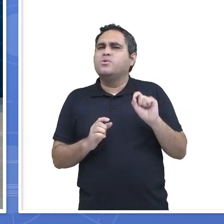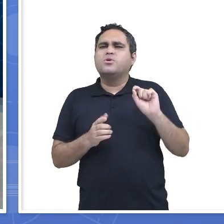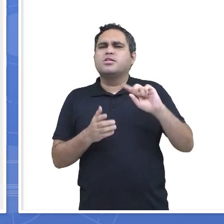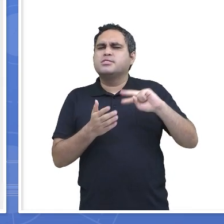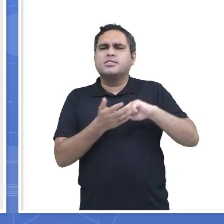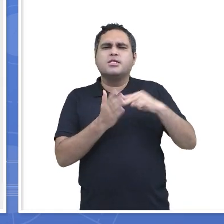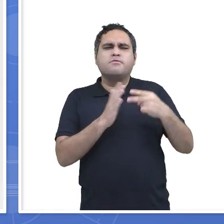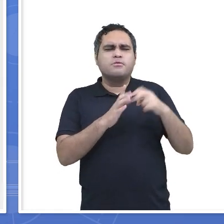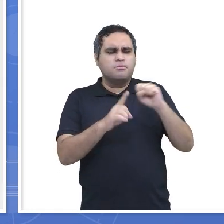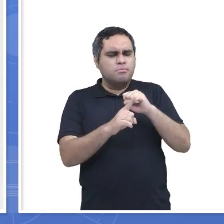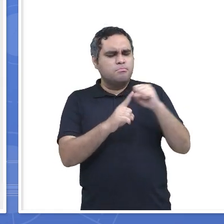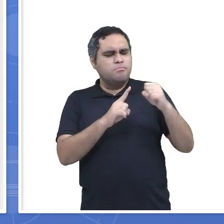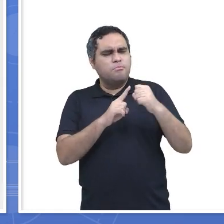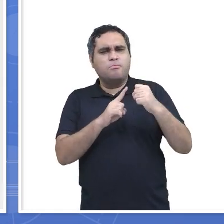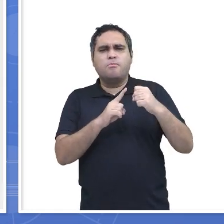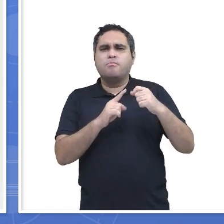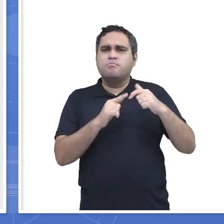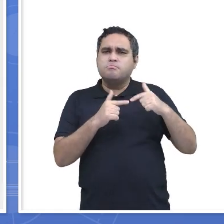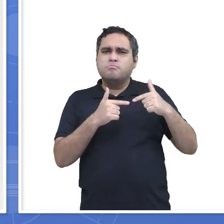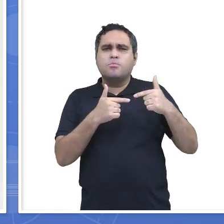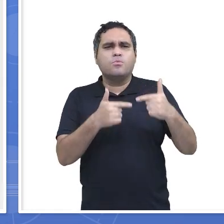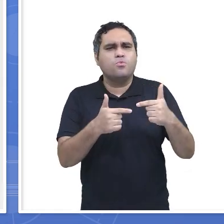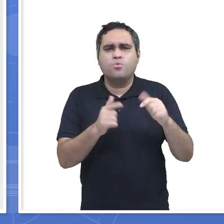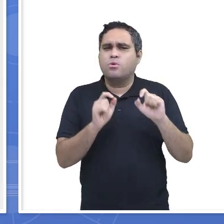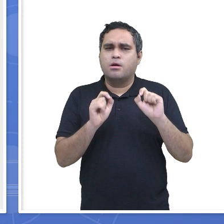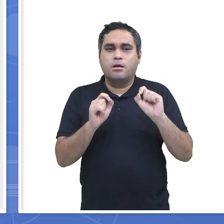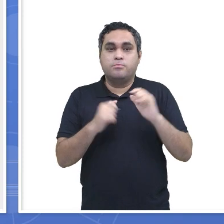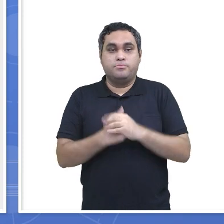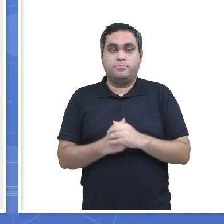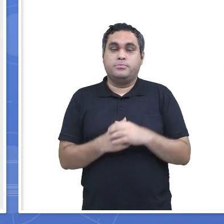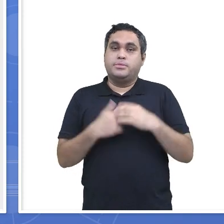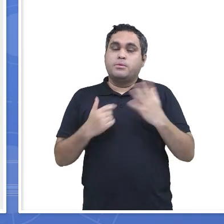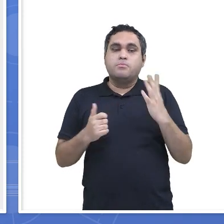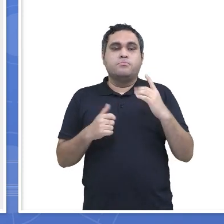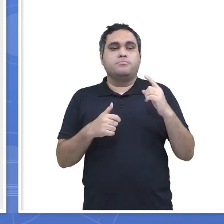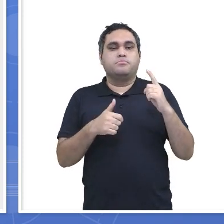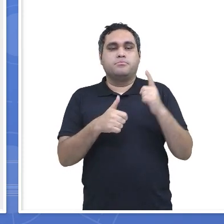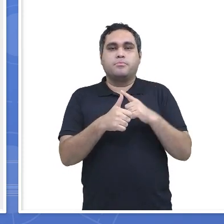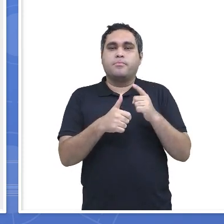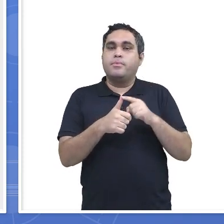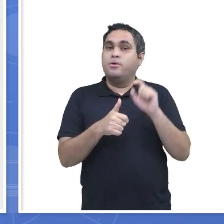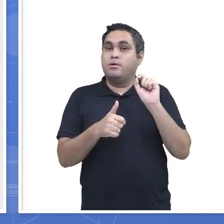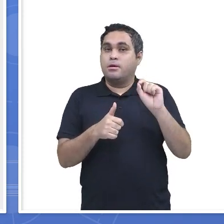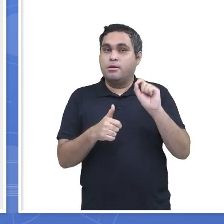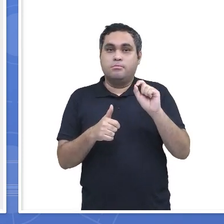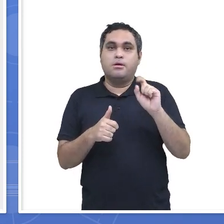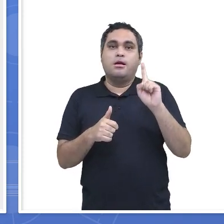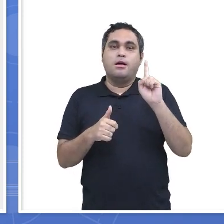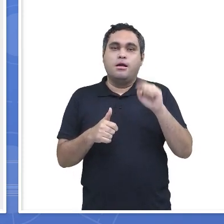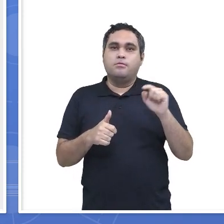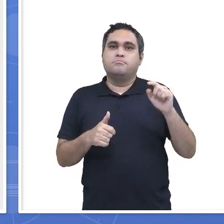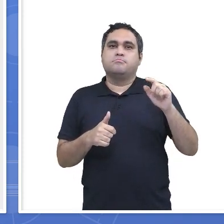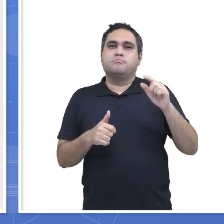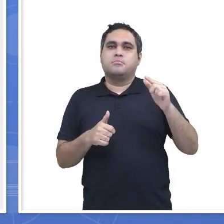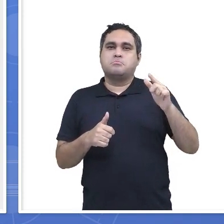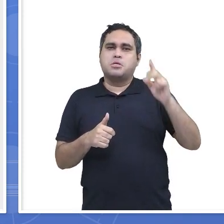os movimentos sociais. Em primeiro lugar, os movimentos sociais são fenômenos